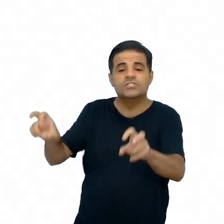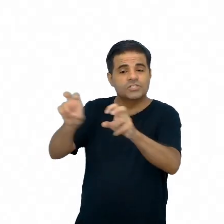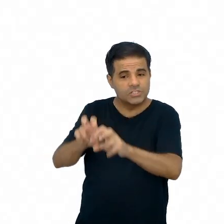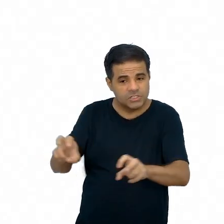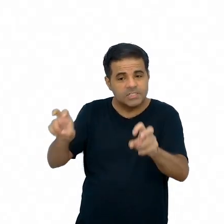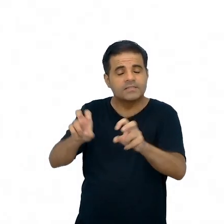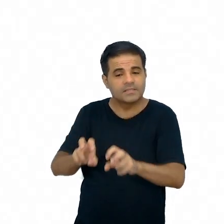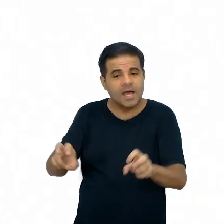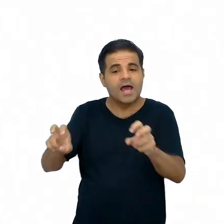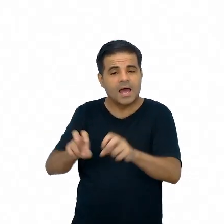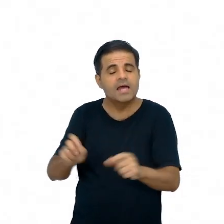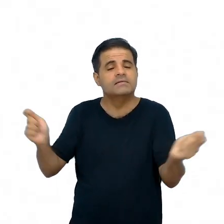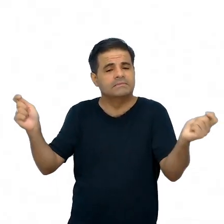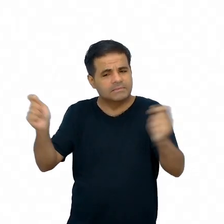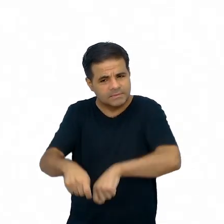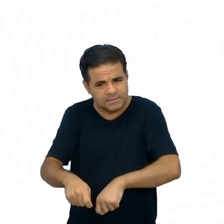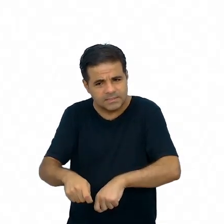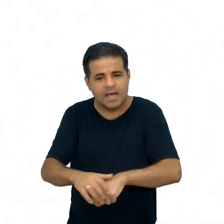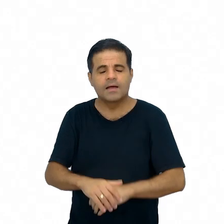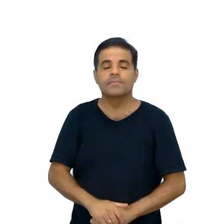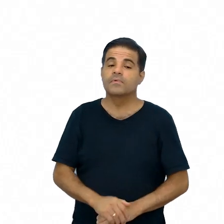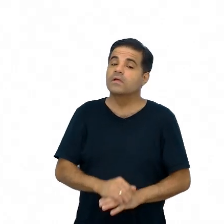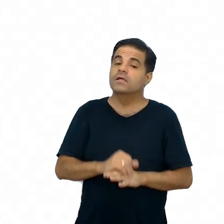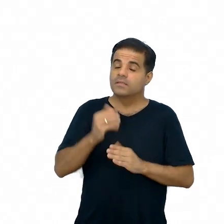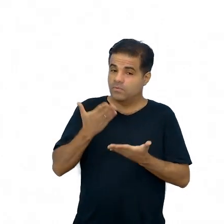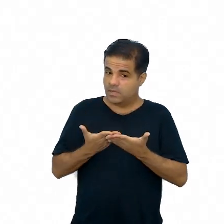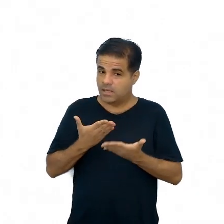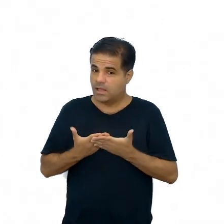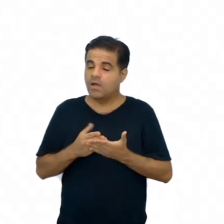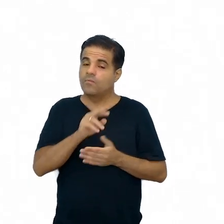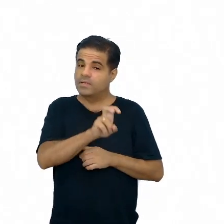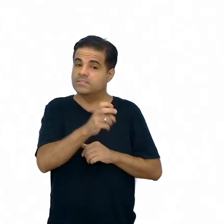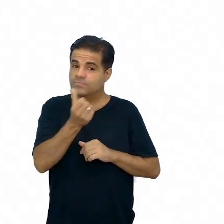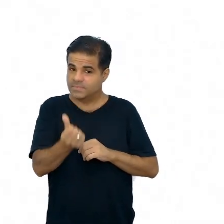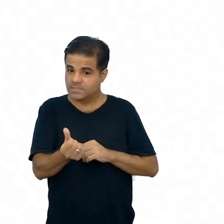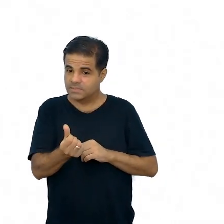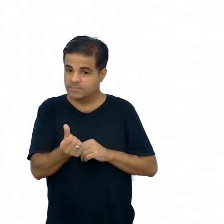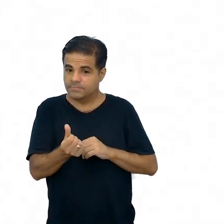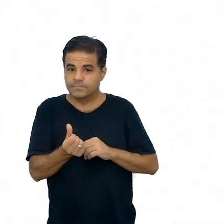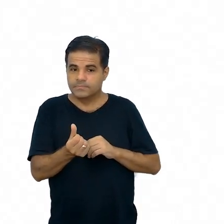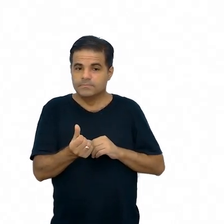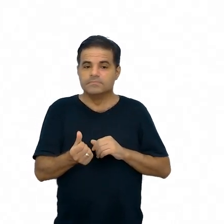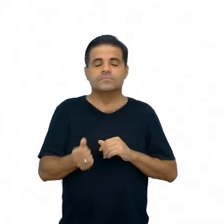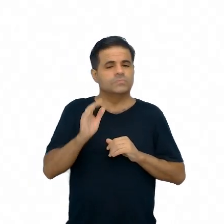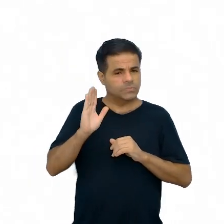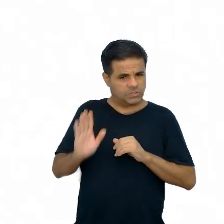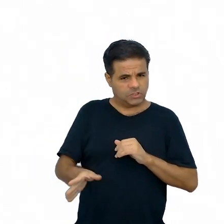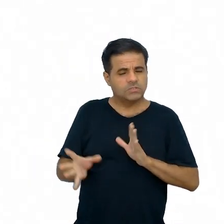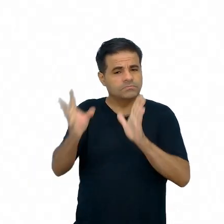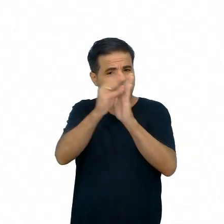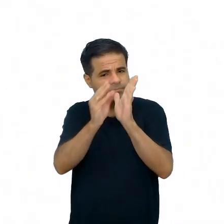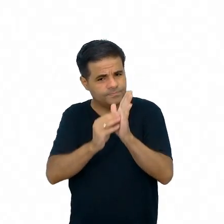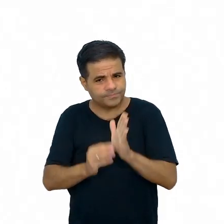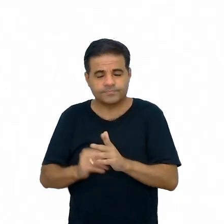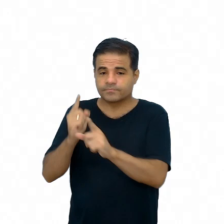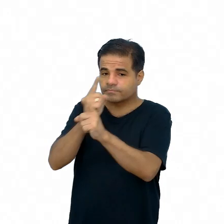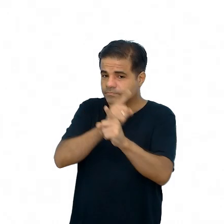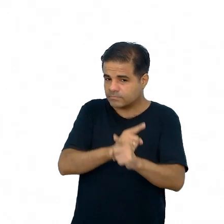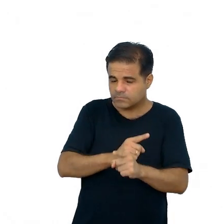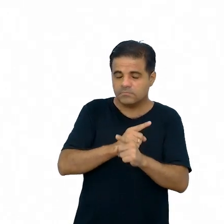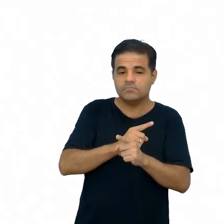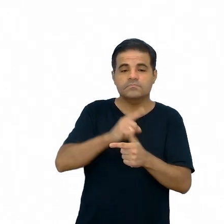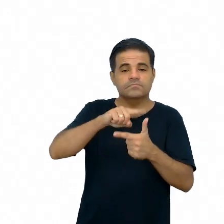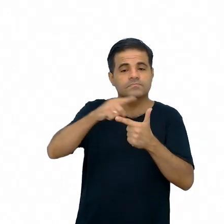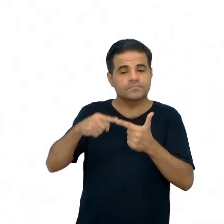tecnologia digitais, tá? Então, na aula 5 e 6, a gente vai fazer a identificação dos polígonos